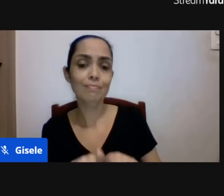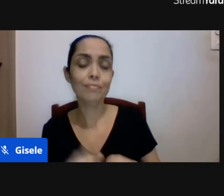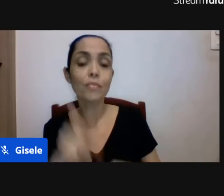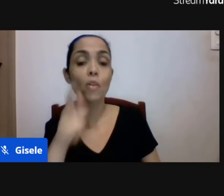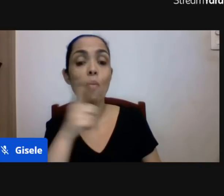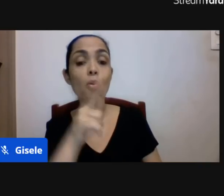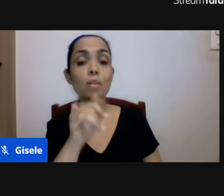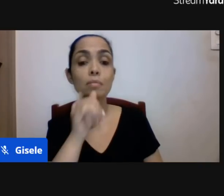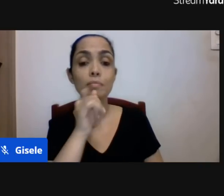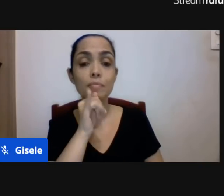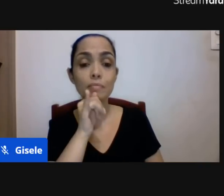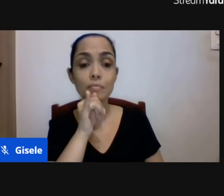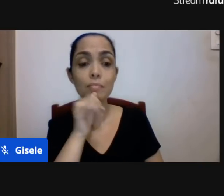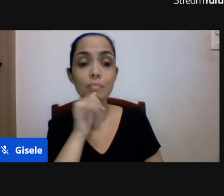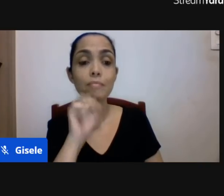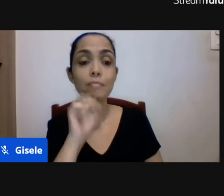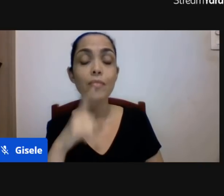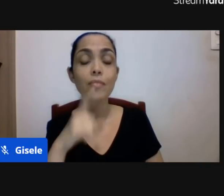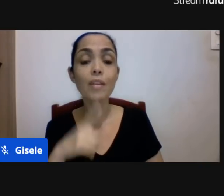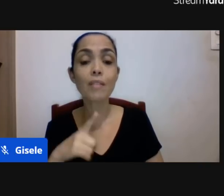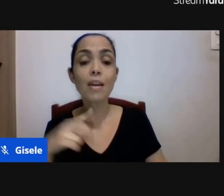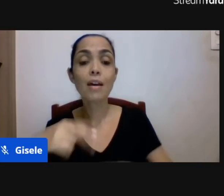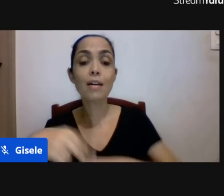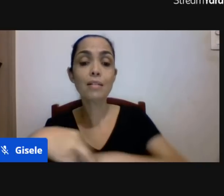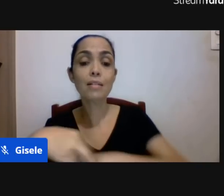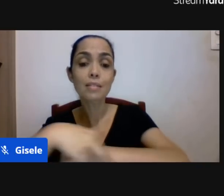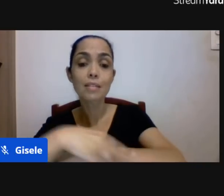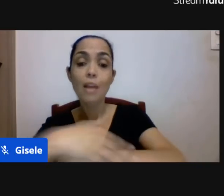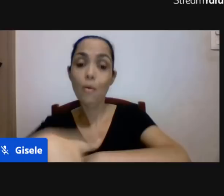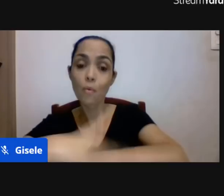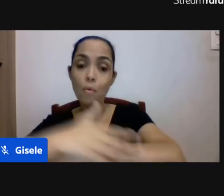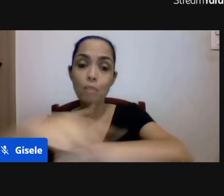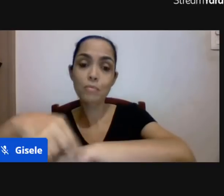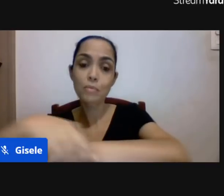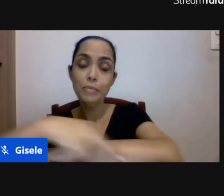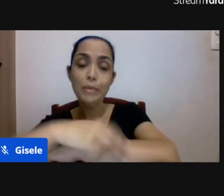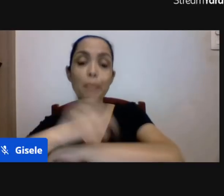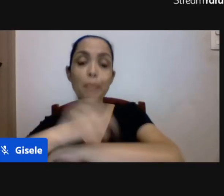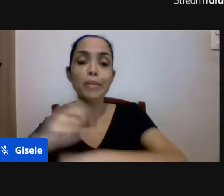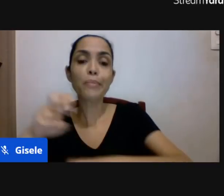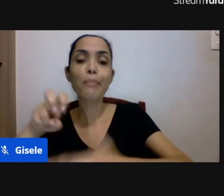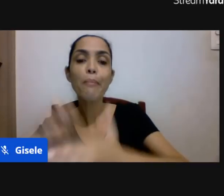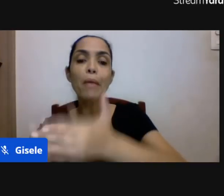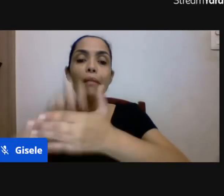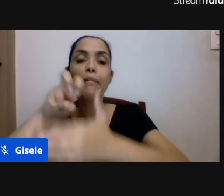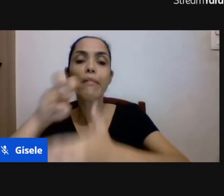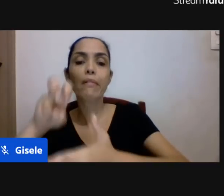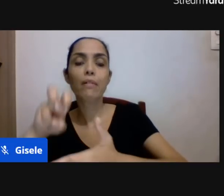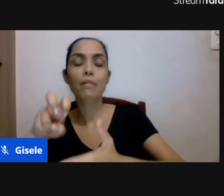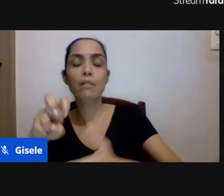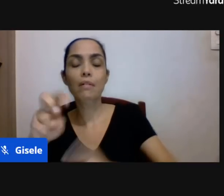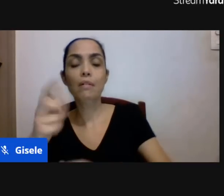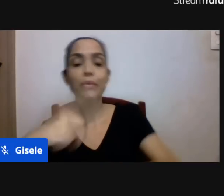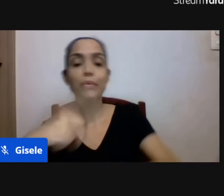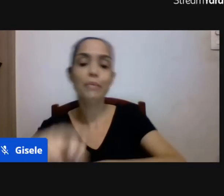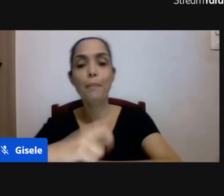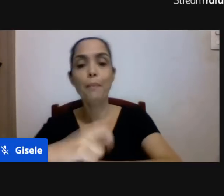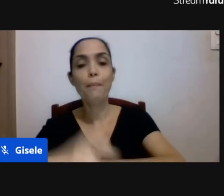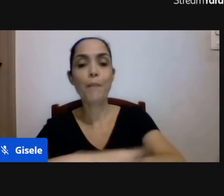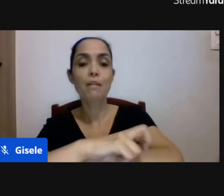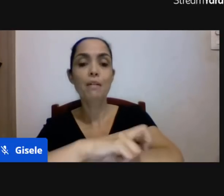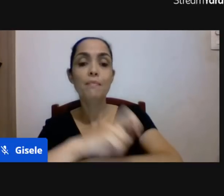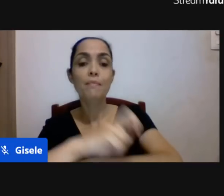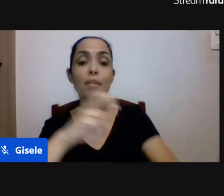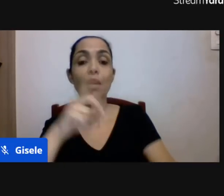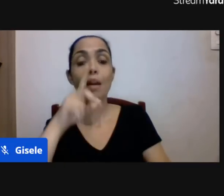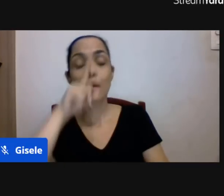do trânsito. Você pode estar andando na calçada e você pode ser atropelado por um carro desgovernado, né? Então você tomou